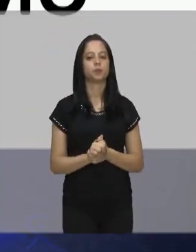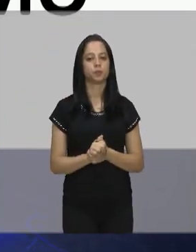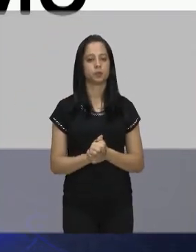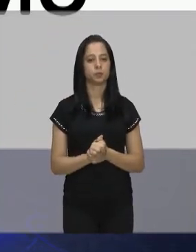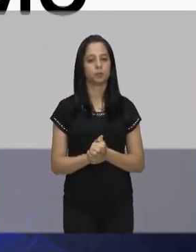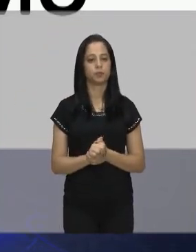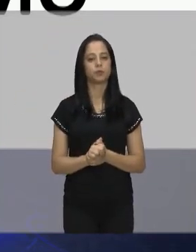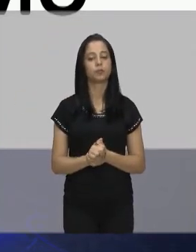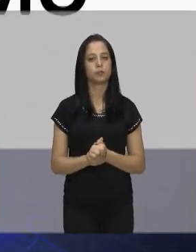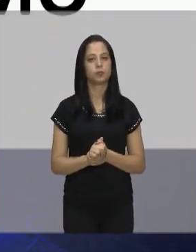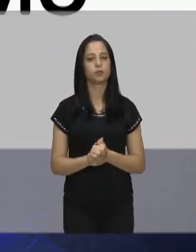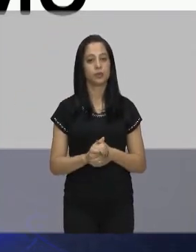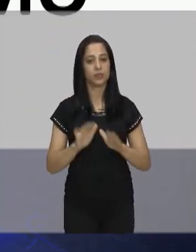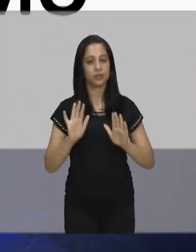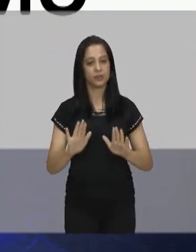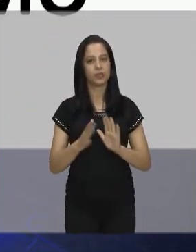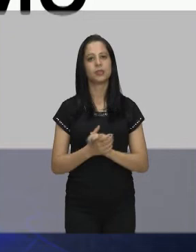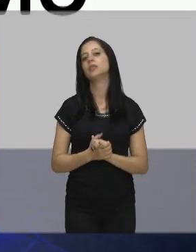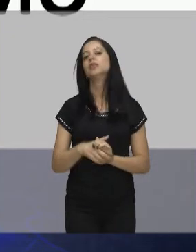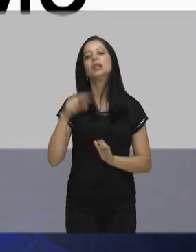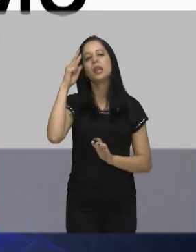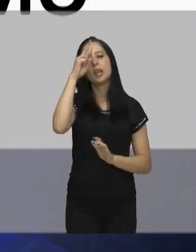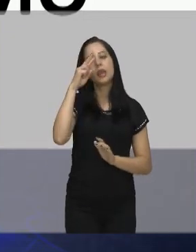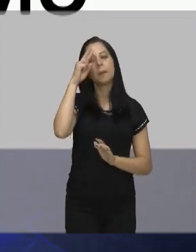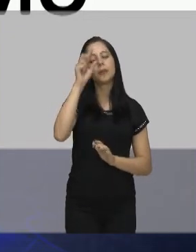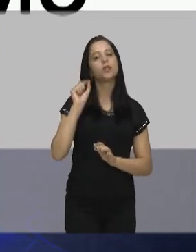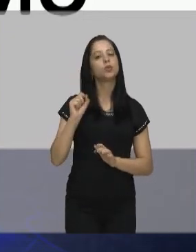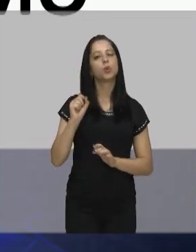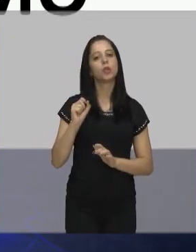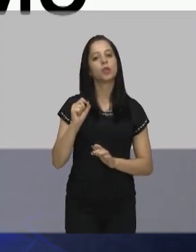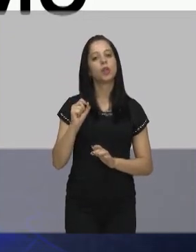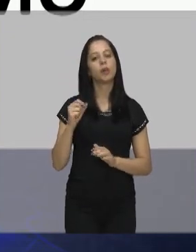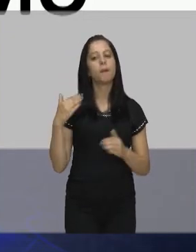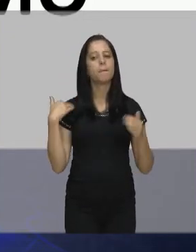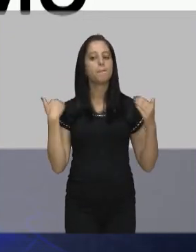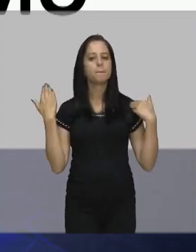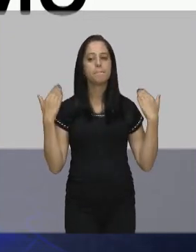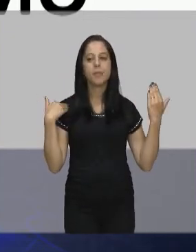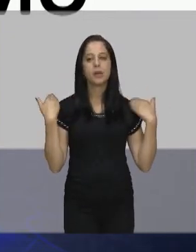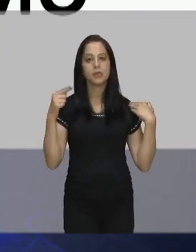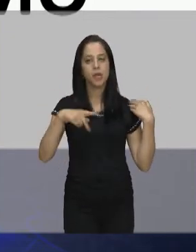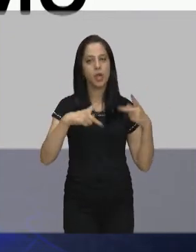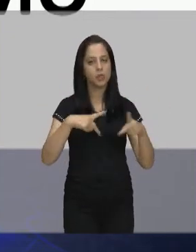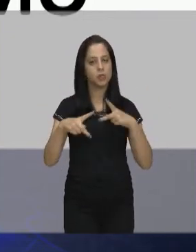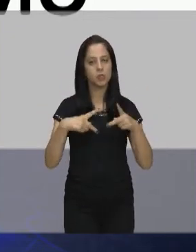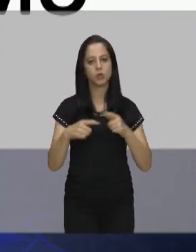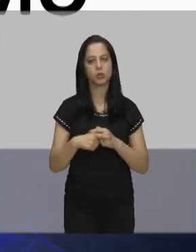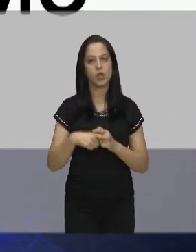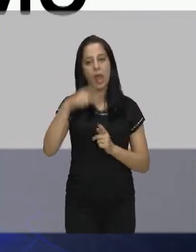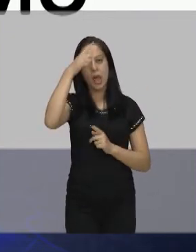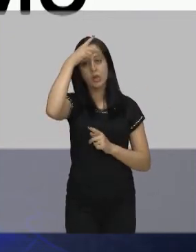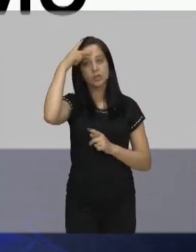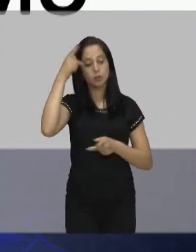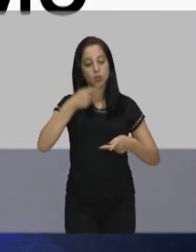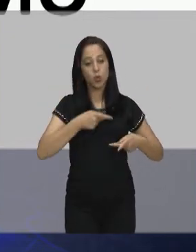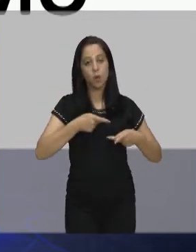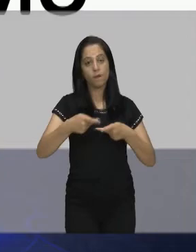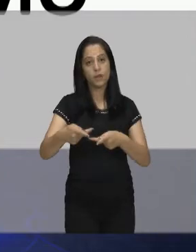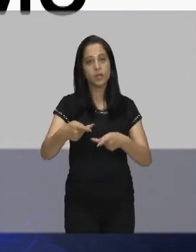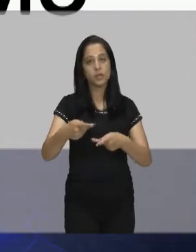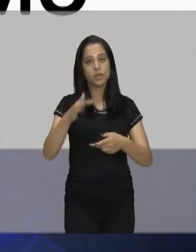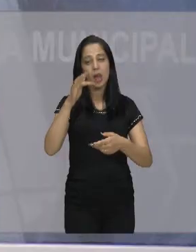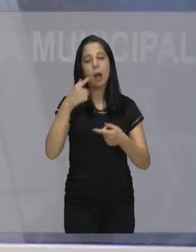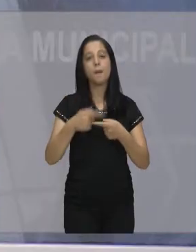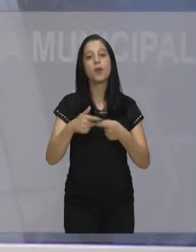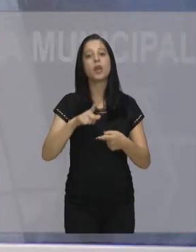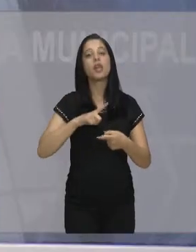A gente lembrando do turismo aqui em São José, que o número de turistas que encontram na fé a motivação de suas viagens para a